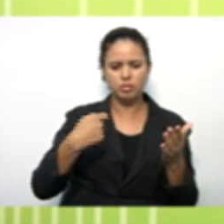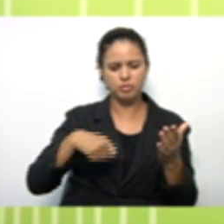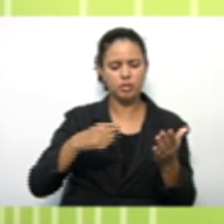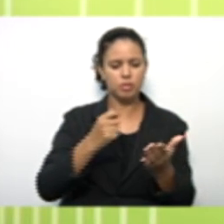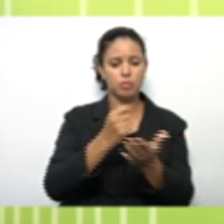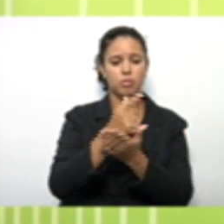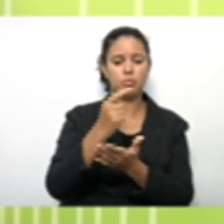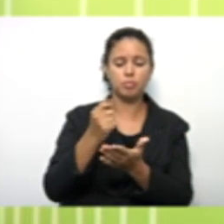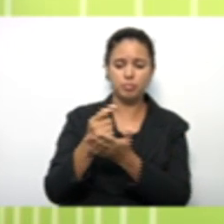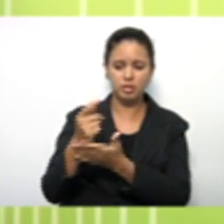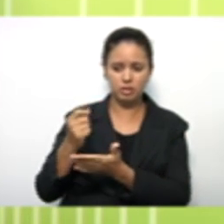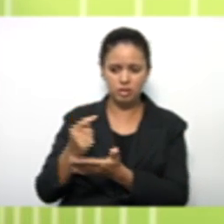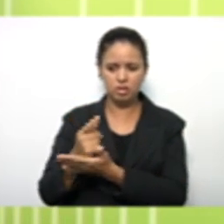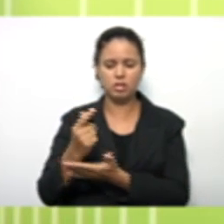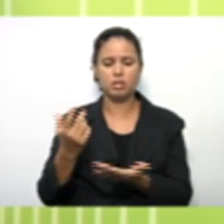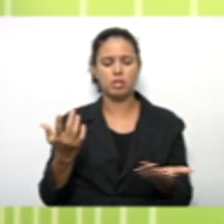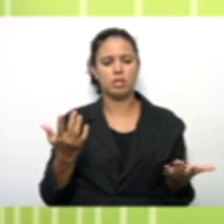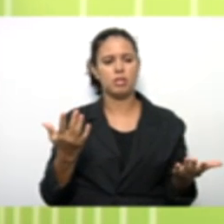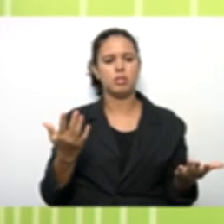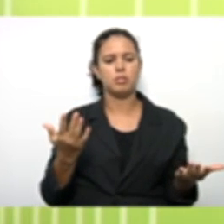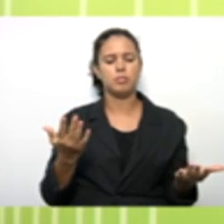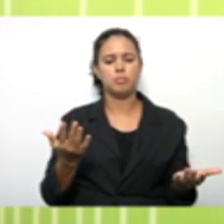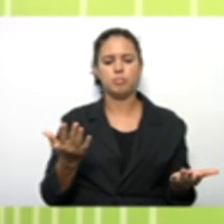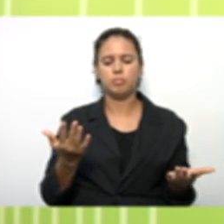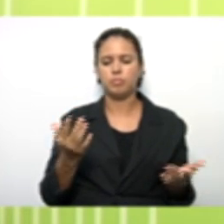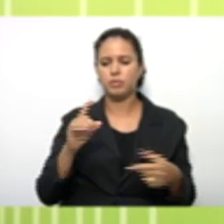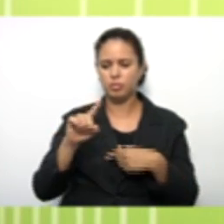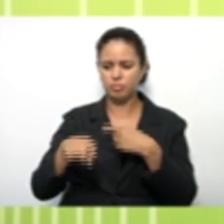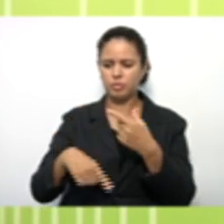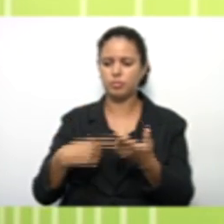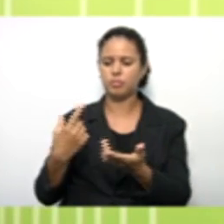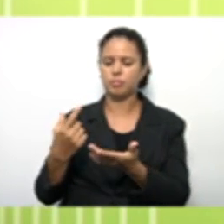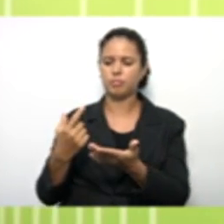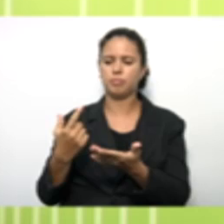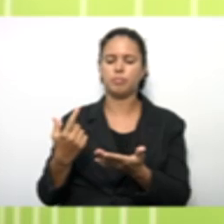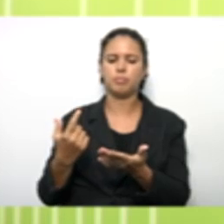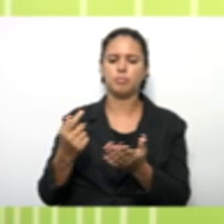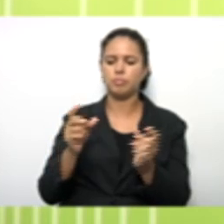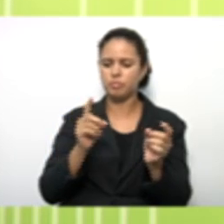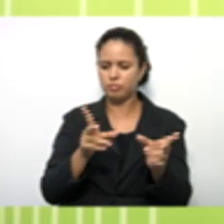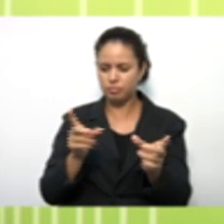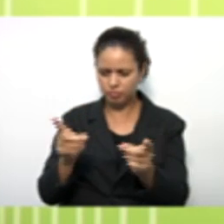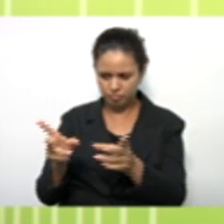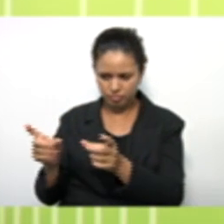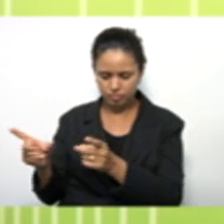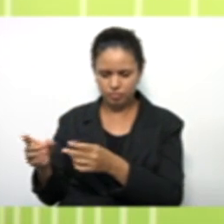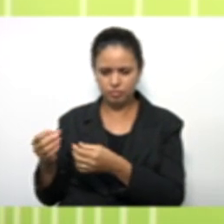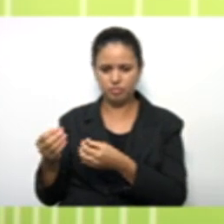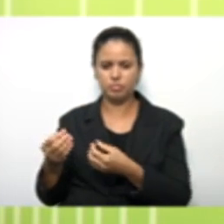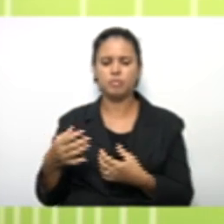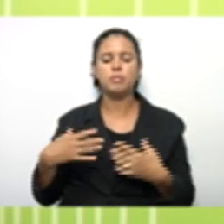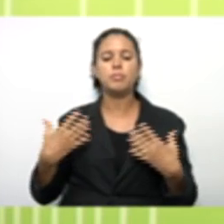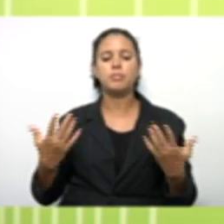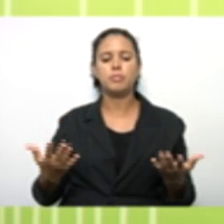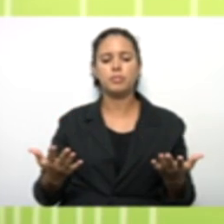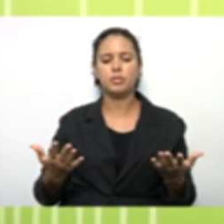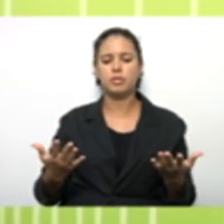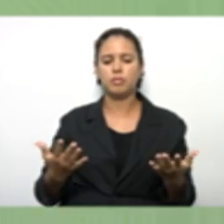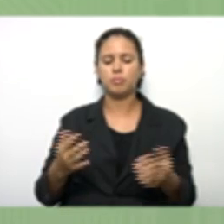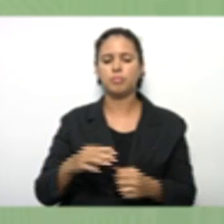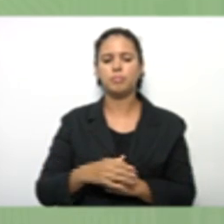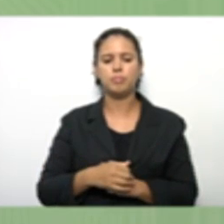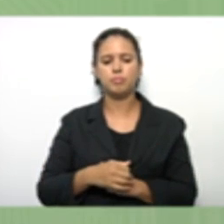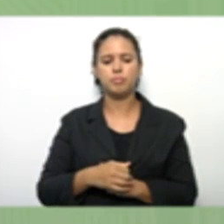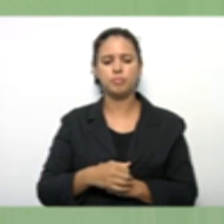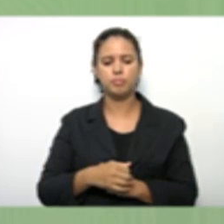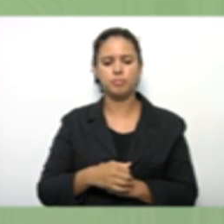desses produtos, com produção, e temos despesas. Então, isso que é dispêndios, ele pode ser positivo